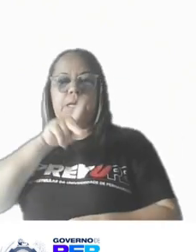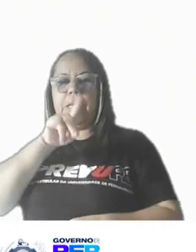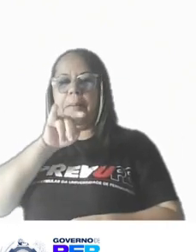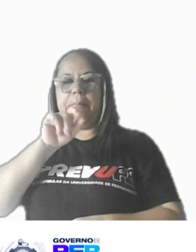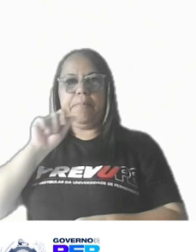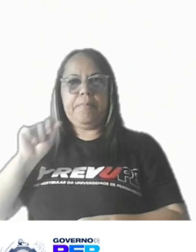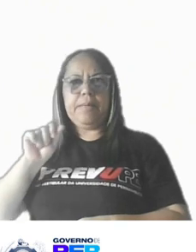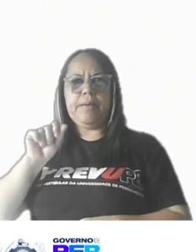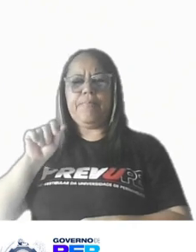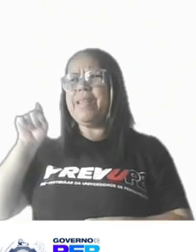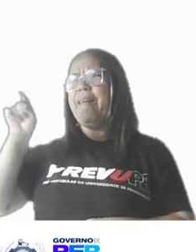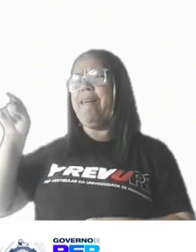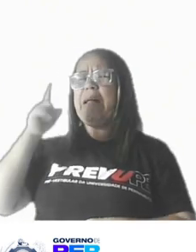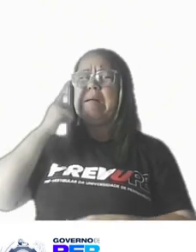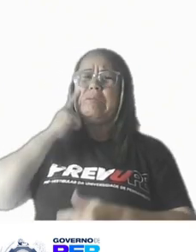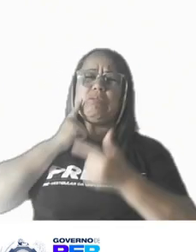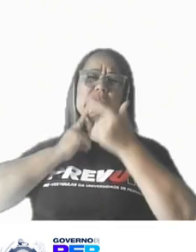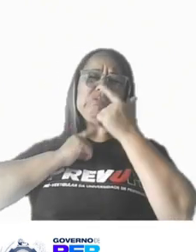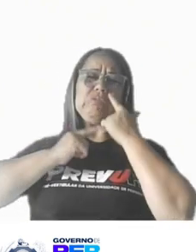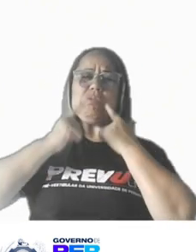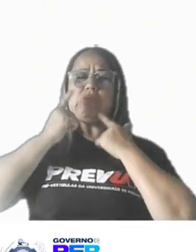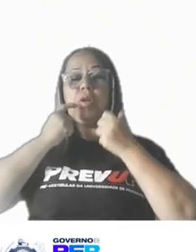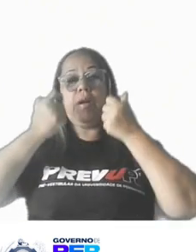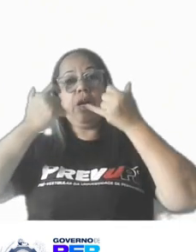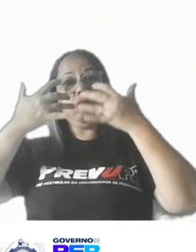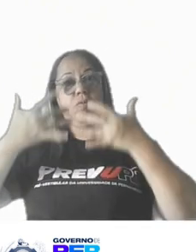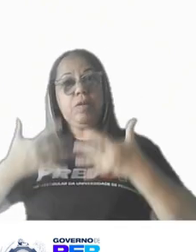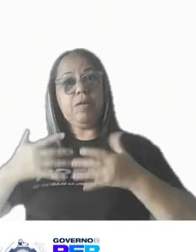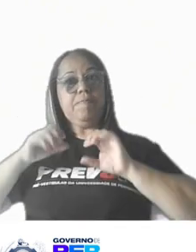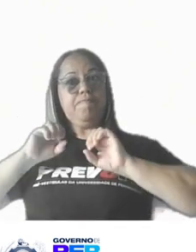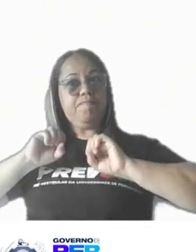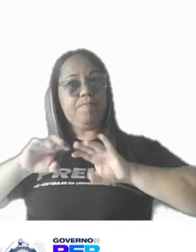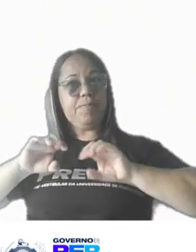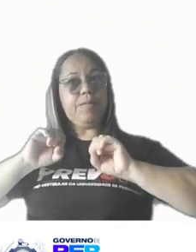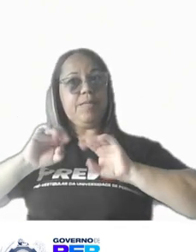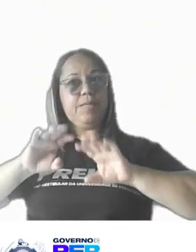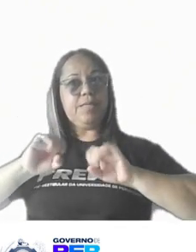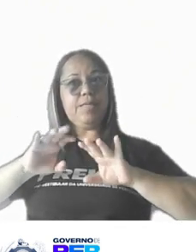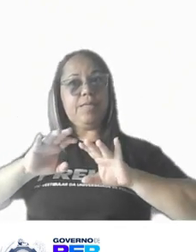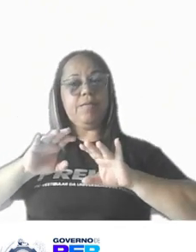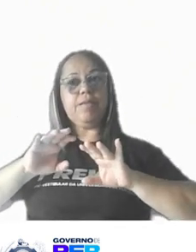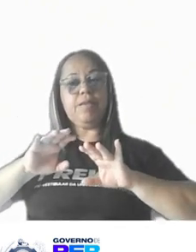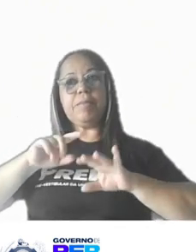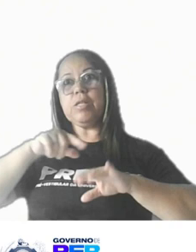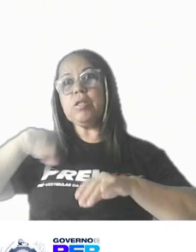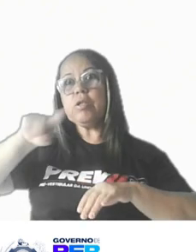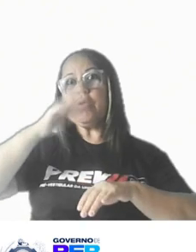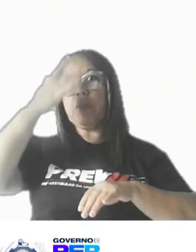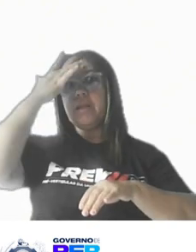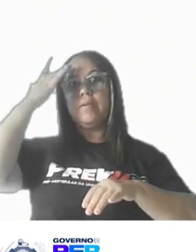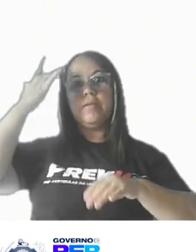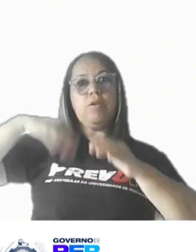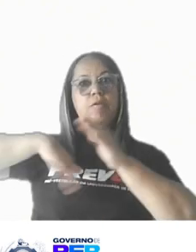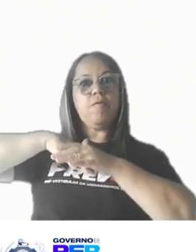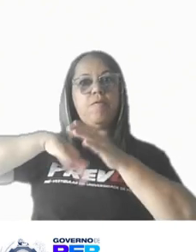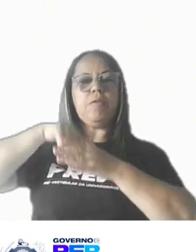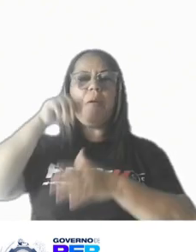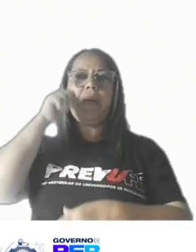camisa 10 da seleção brasileira chorou ao falar sobre o legado que deixa para o futebol feminino. Eu não costumo